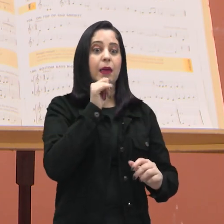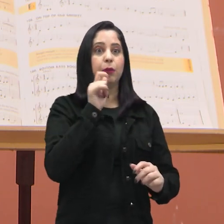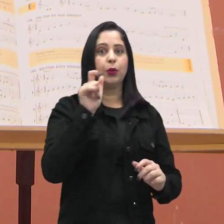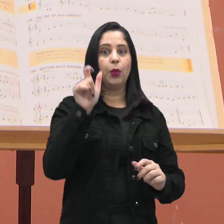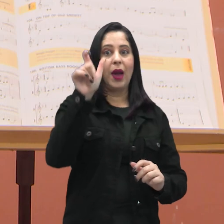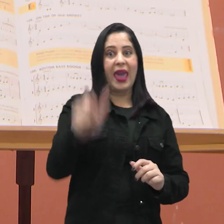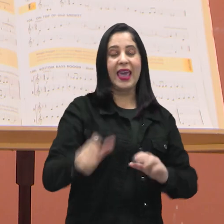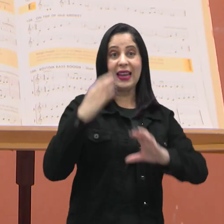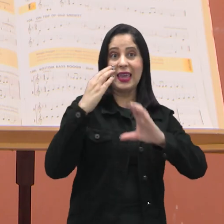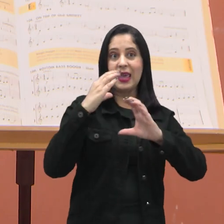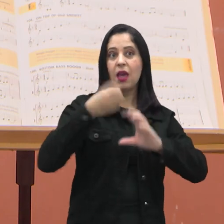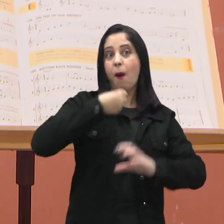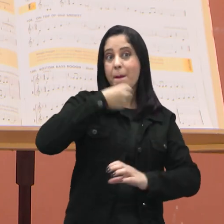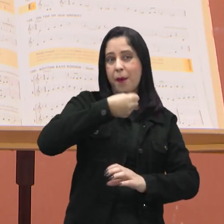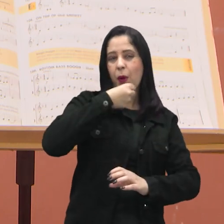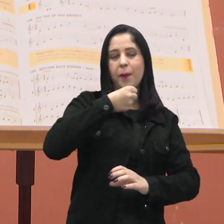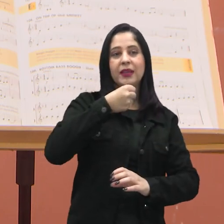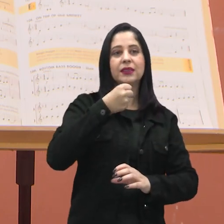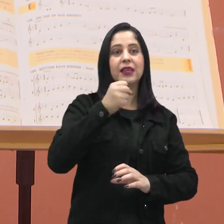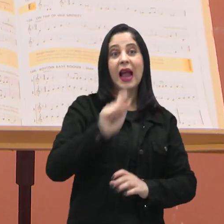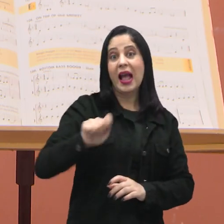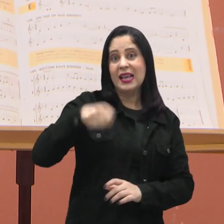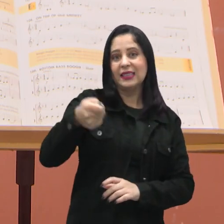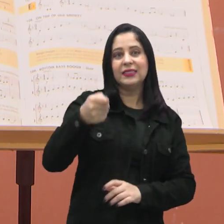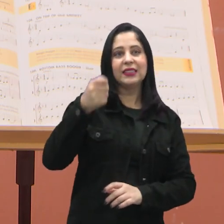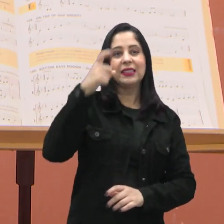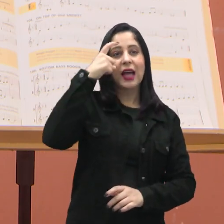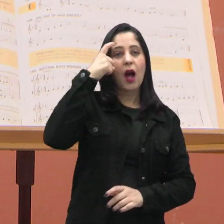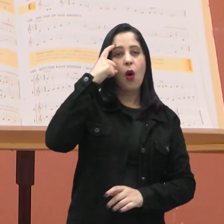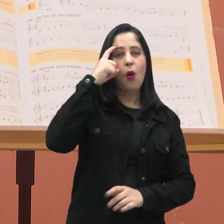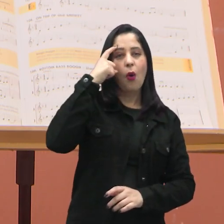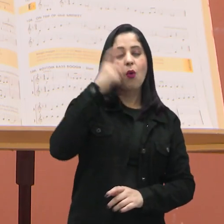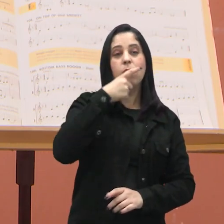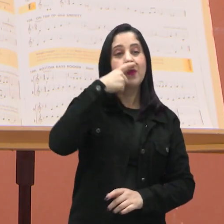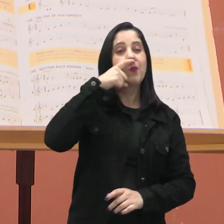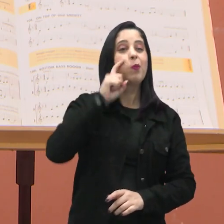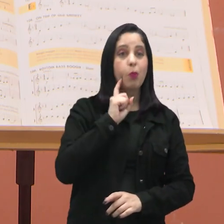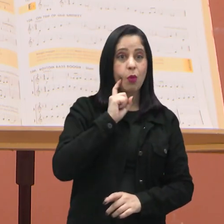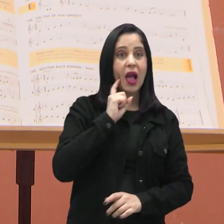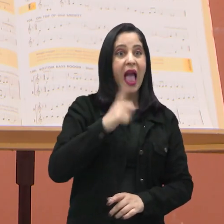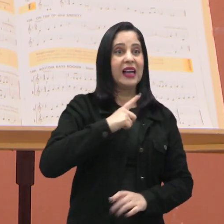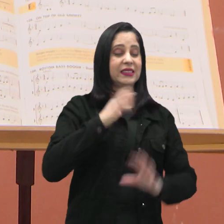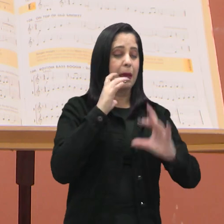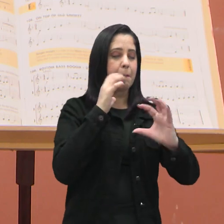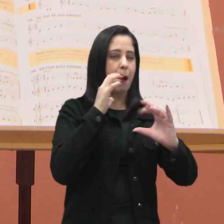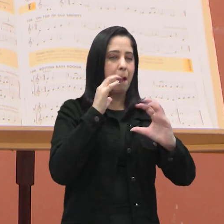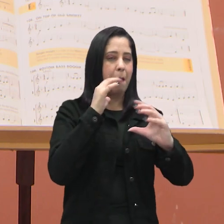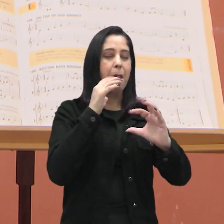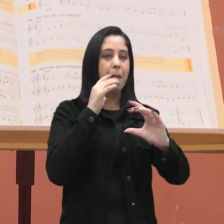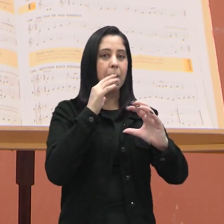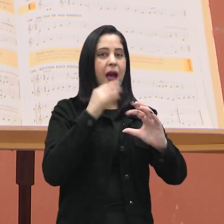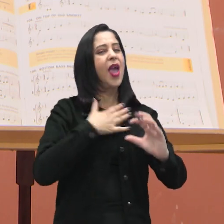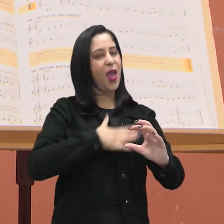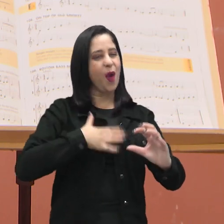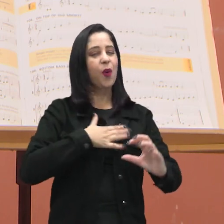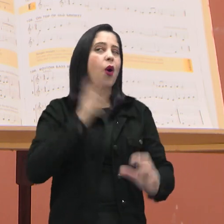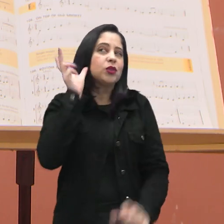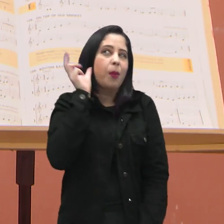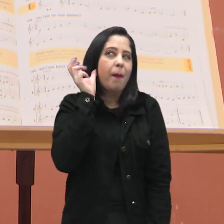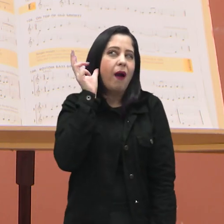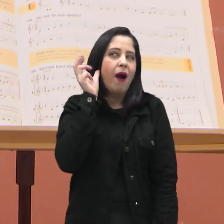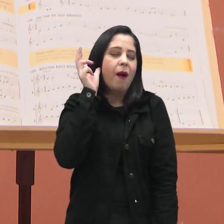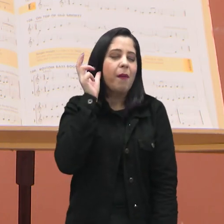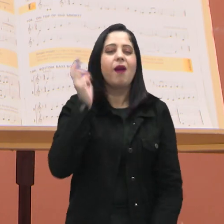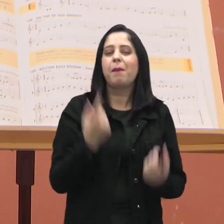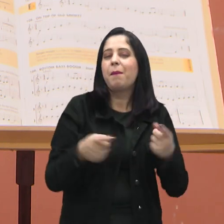Maia, essas coisas, sabe? Eu gosto bastante com o instrumento, porque elas têm o som, sabe, do instrumento. Aí eu gosto